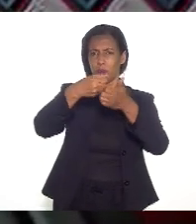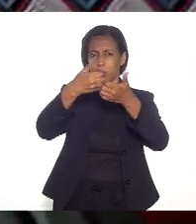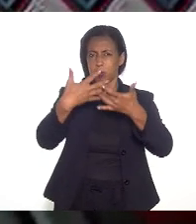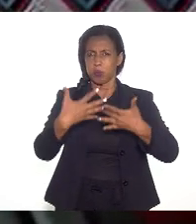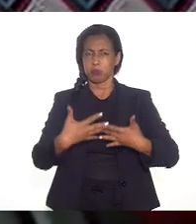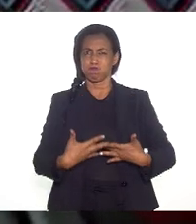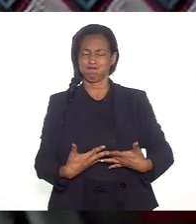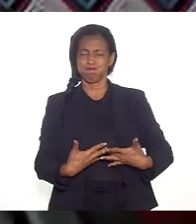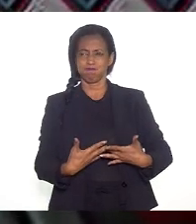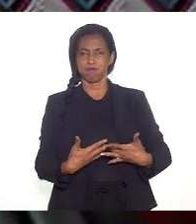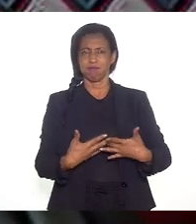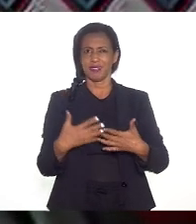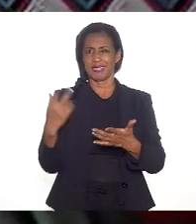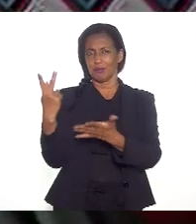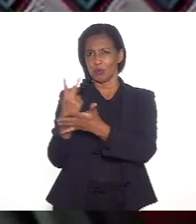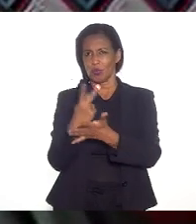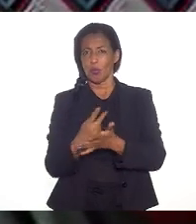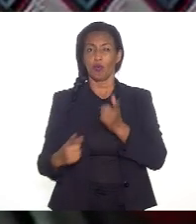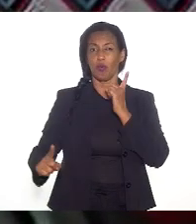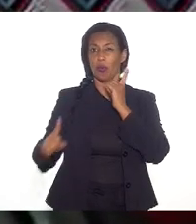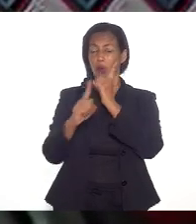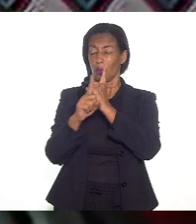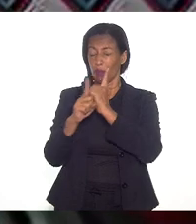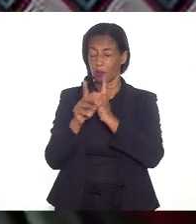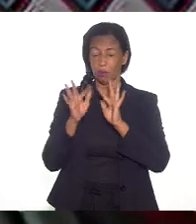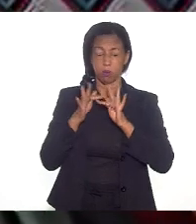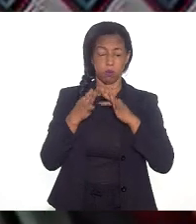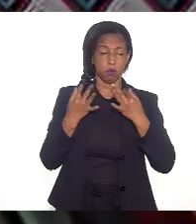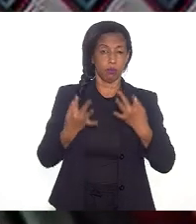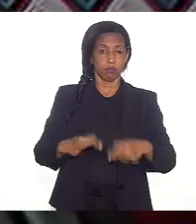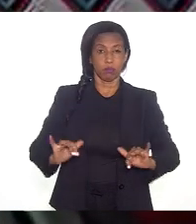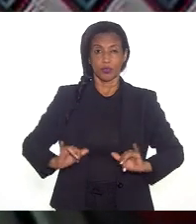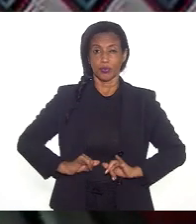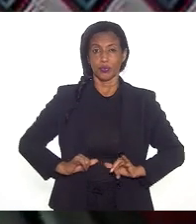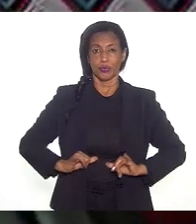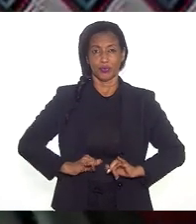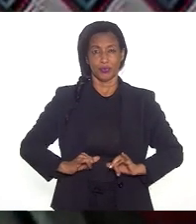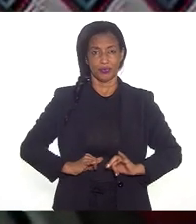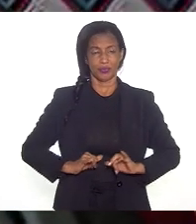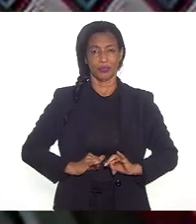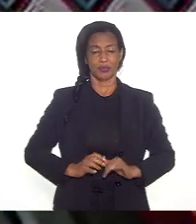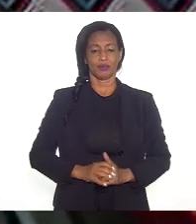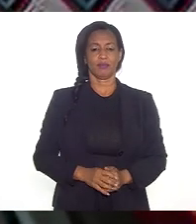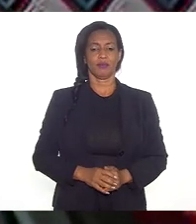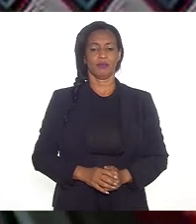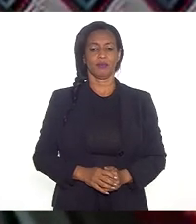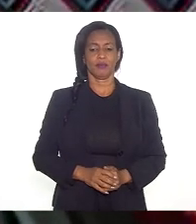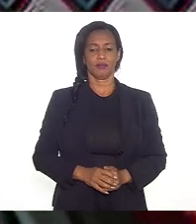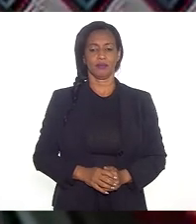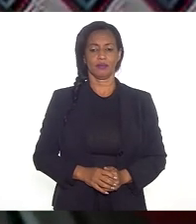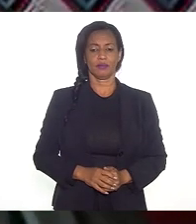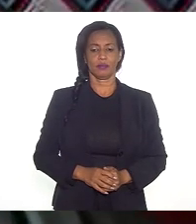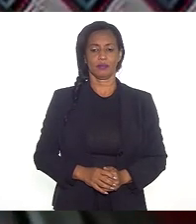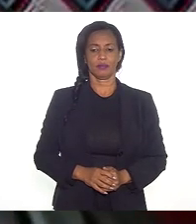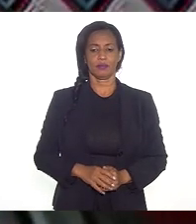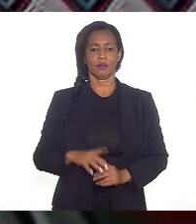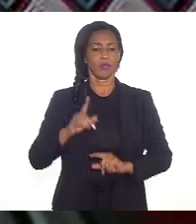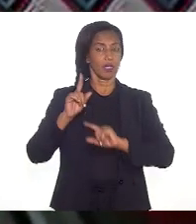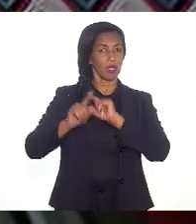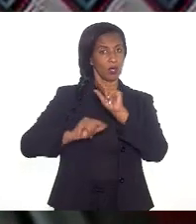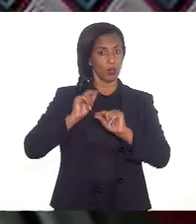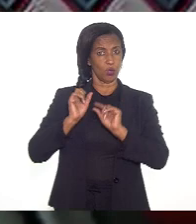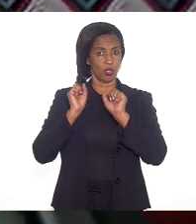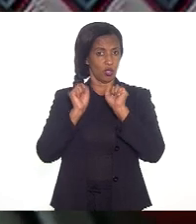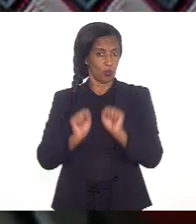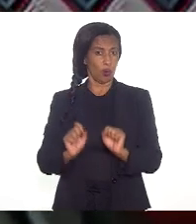descaracterizavam muito, e foi um encontro muito doloroso, né, muito doloroso. E o que a gente pode